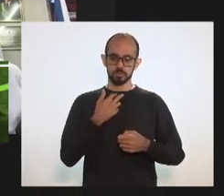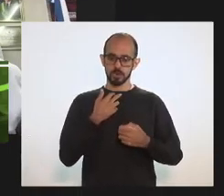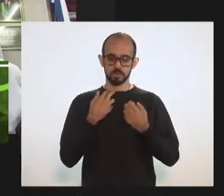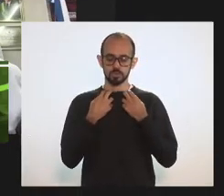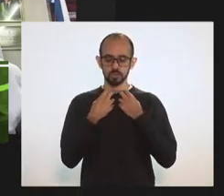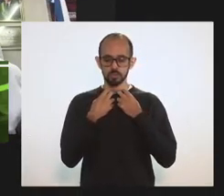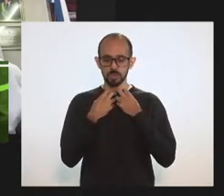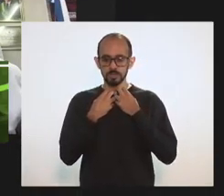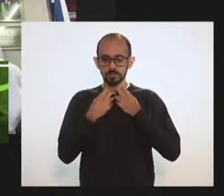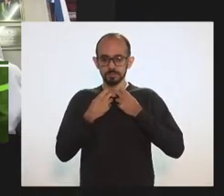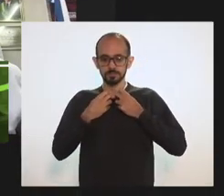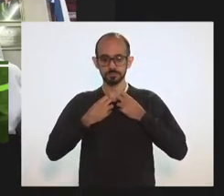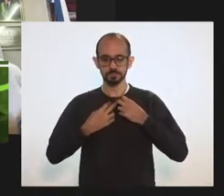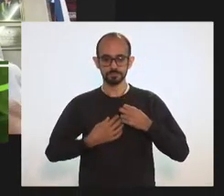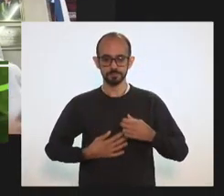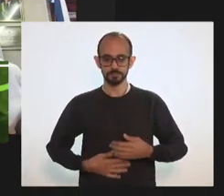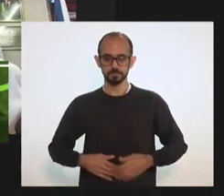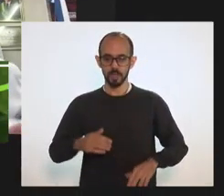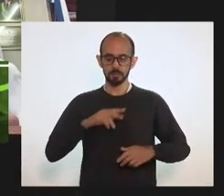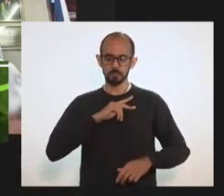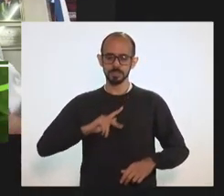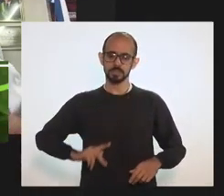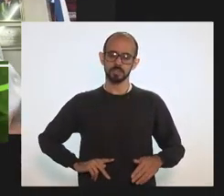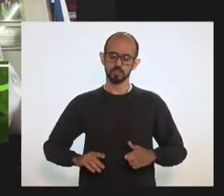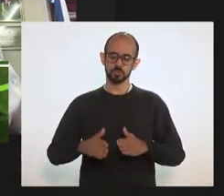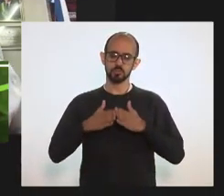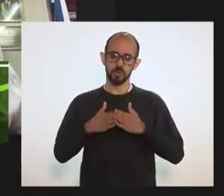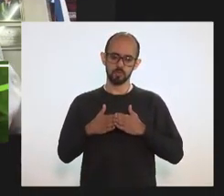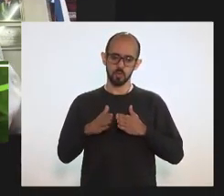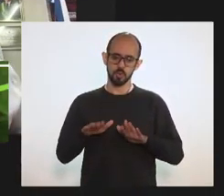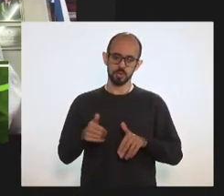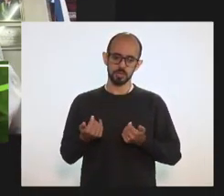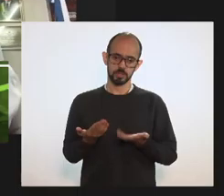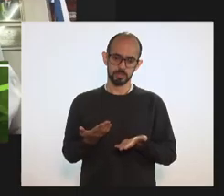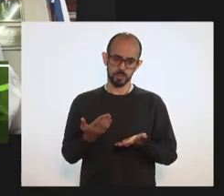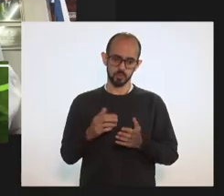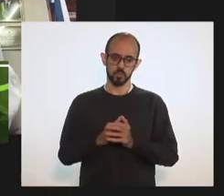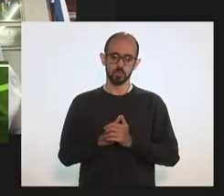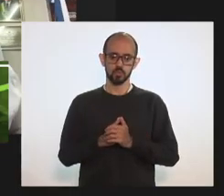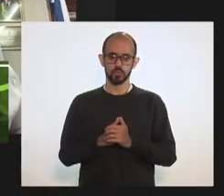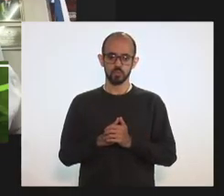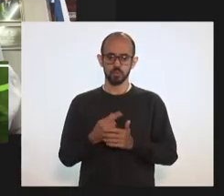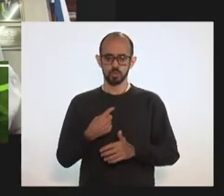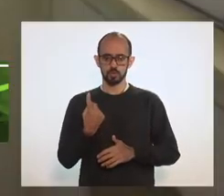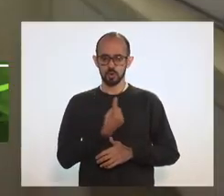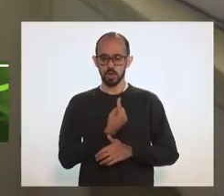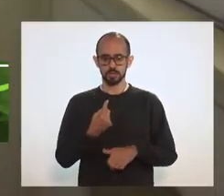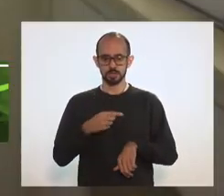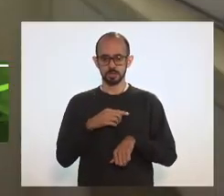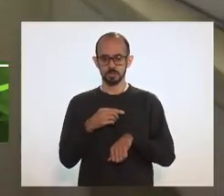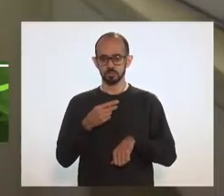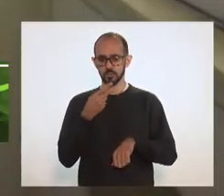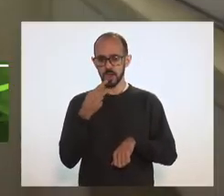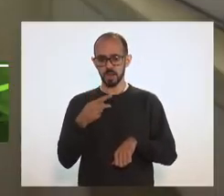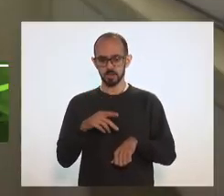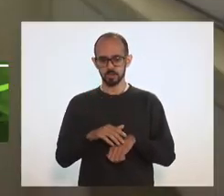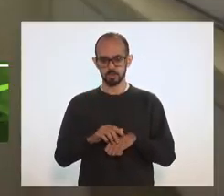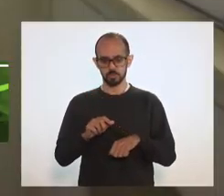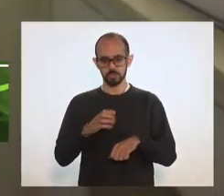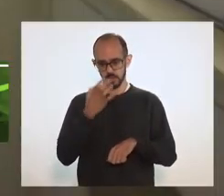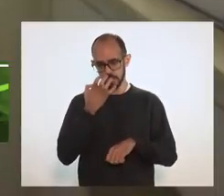Obviamente, não vai ficar dentro da competência, o deputado Chico volta. Mas não, eu não posso estabelecer o relator que volte daqui a